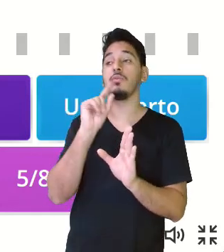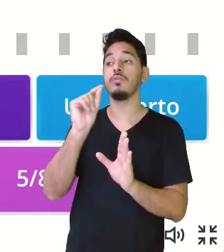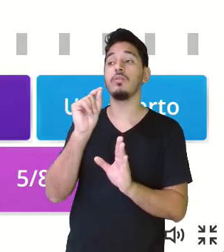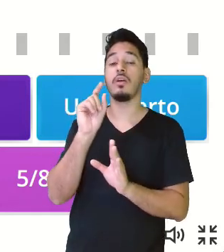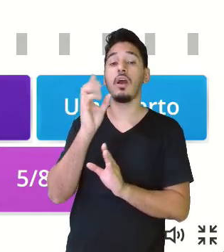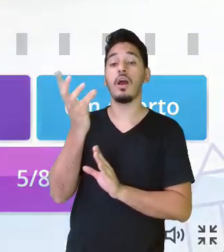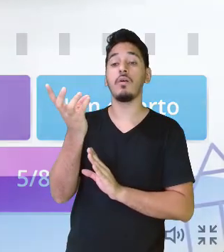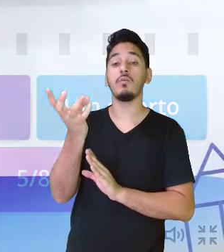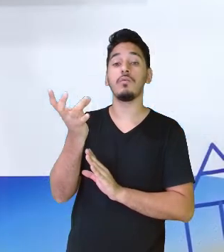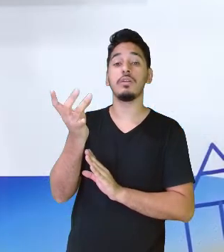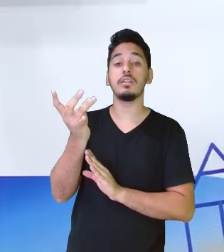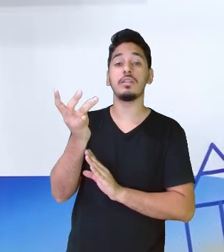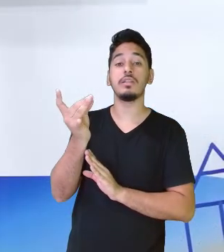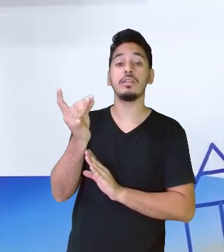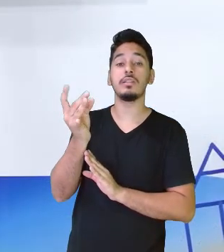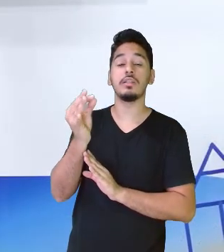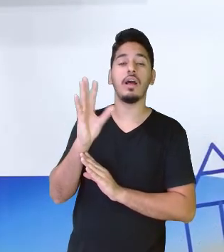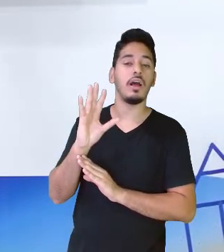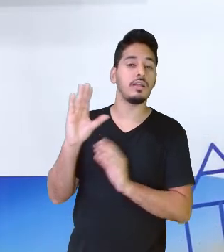minha quantidade